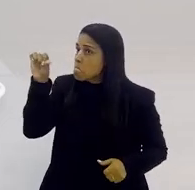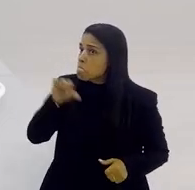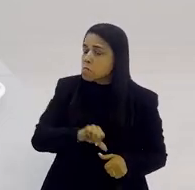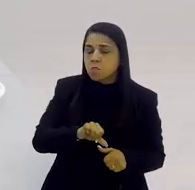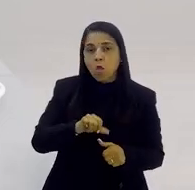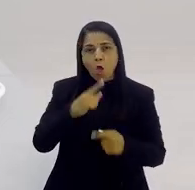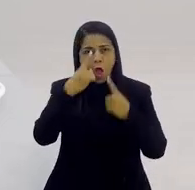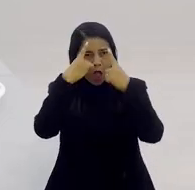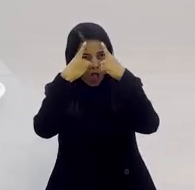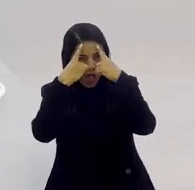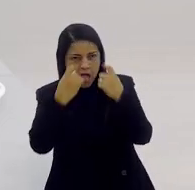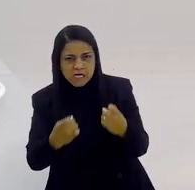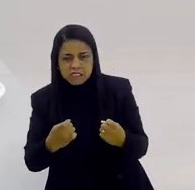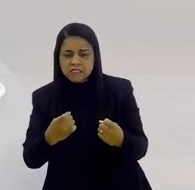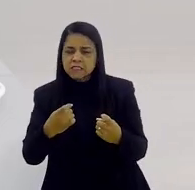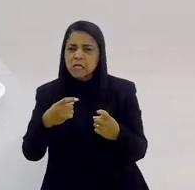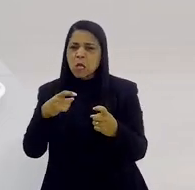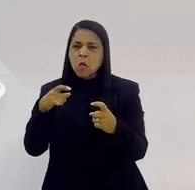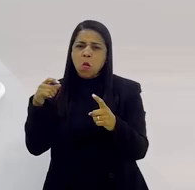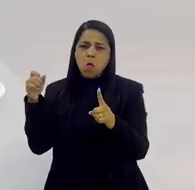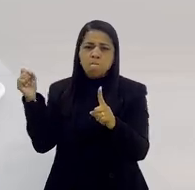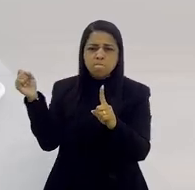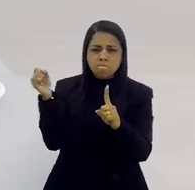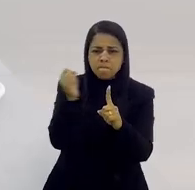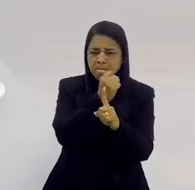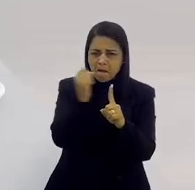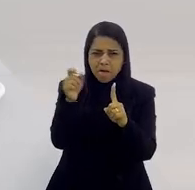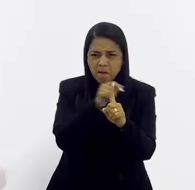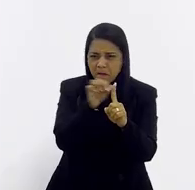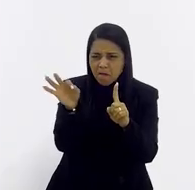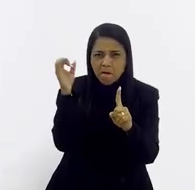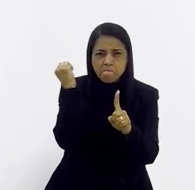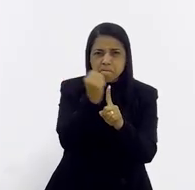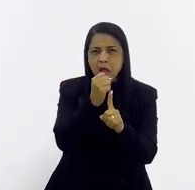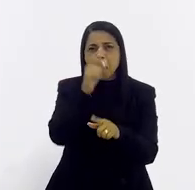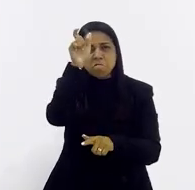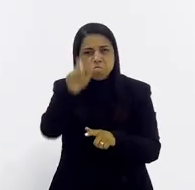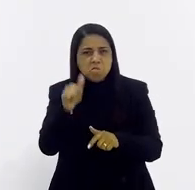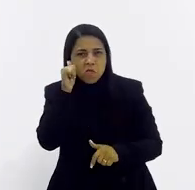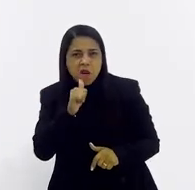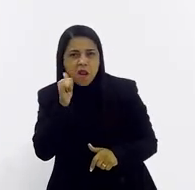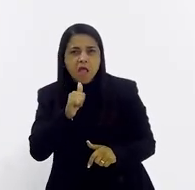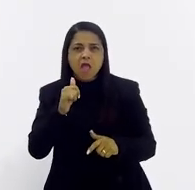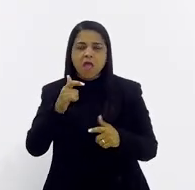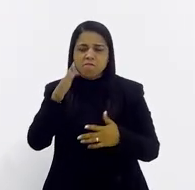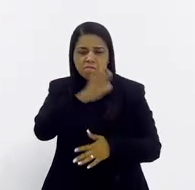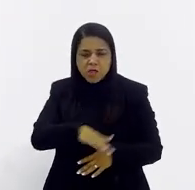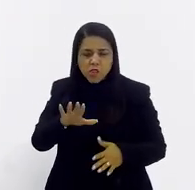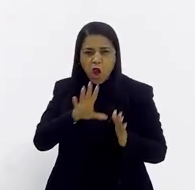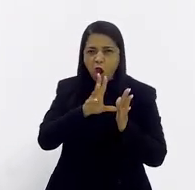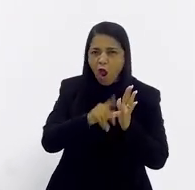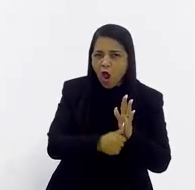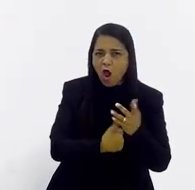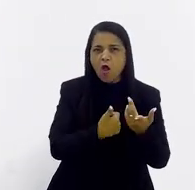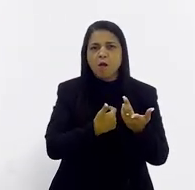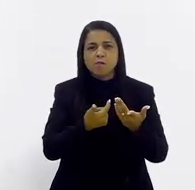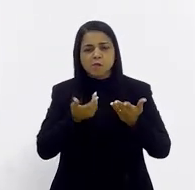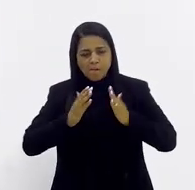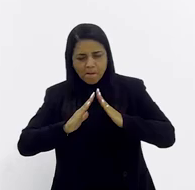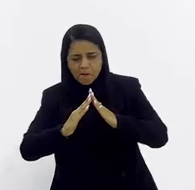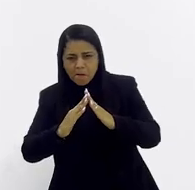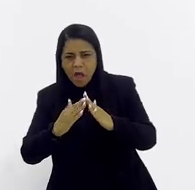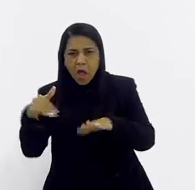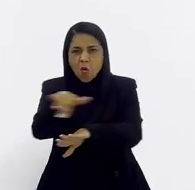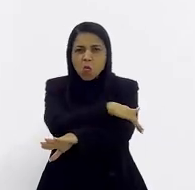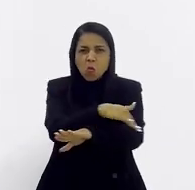tá aí uma coisa que a gente descobriu de agressão a mulheres aumentou de agressão menores aumentou o número de roubo aumentou o número de moradores